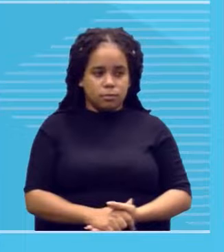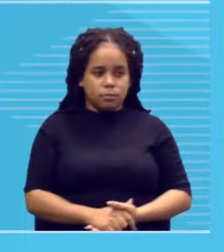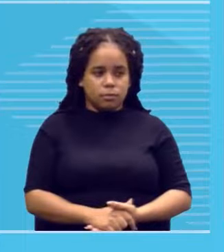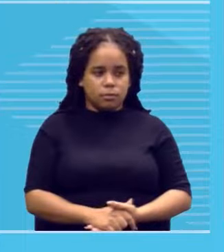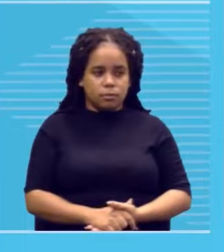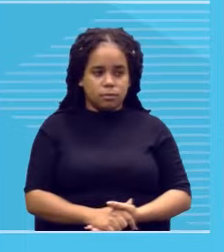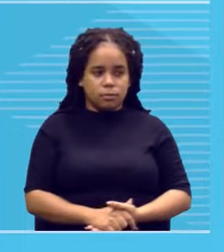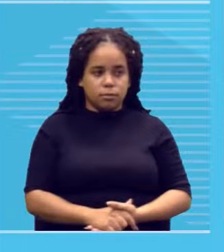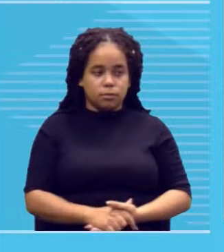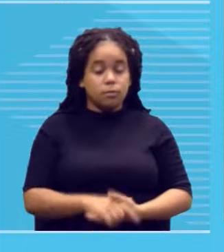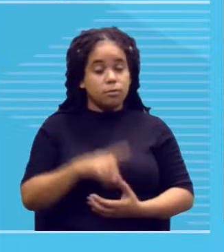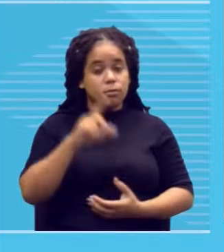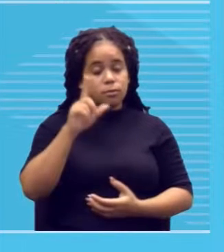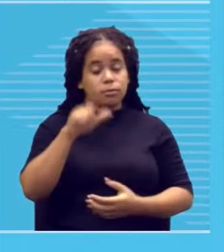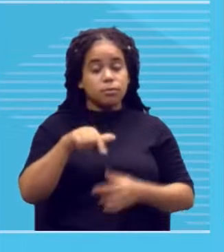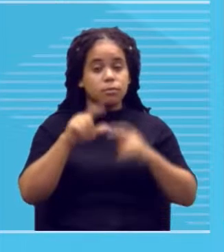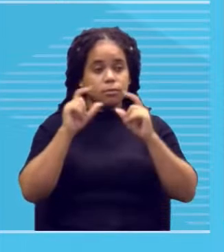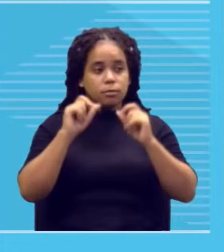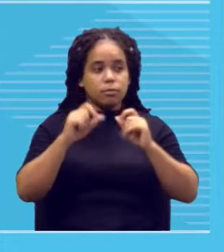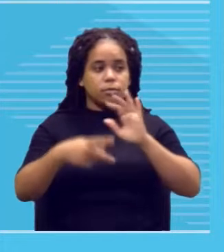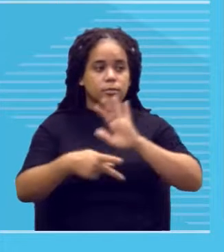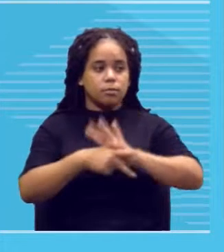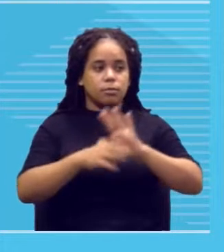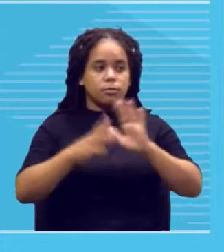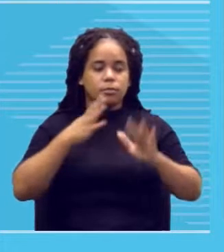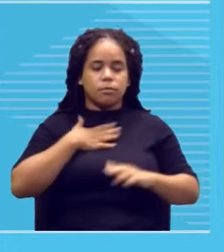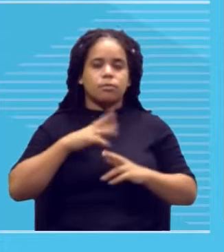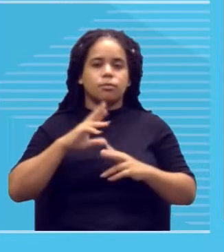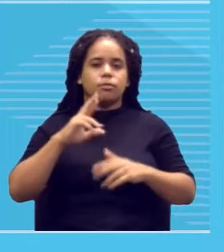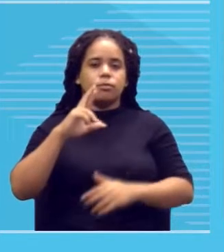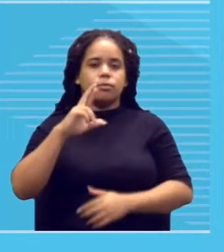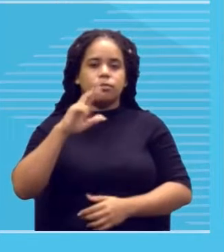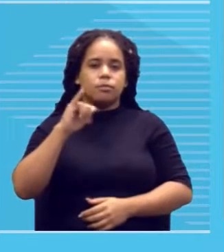Olha aí esse é o meu